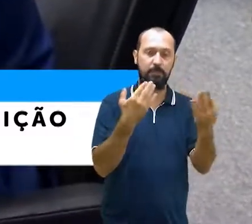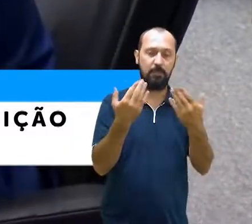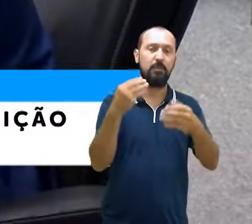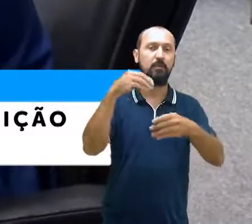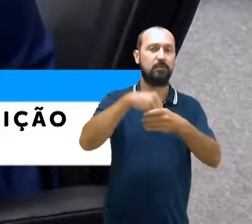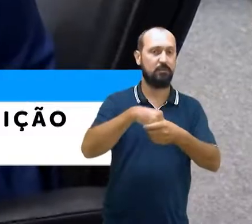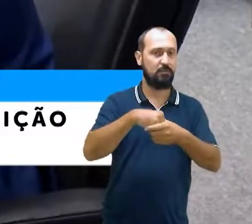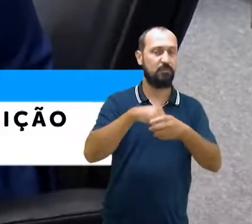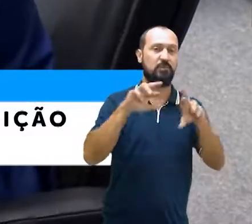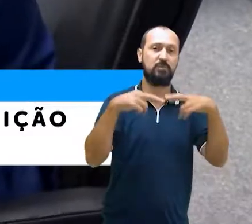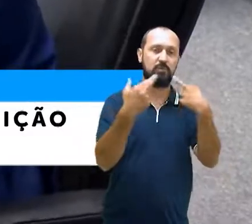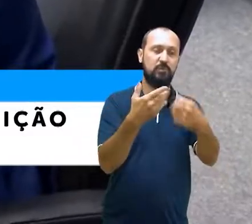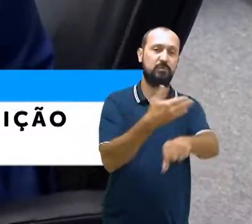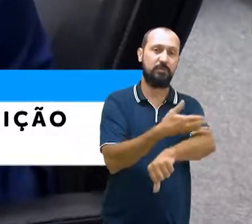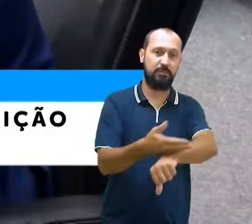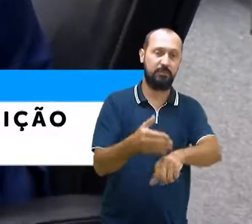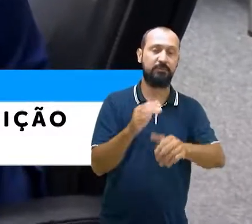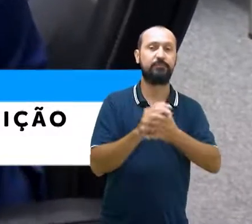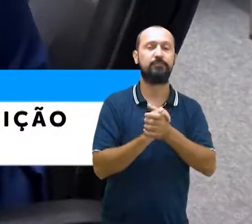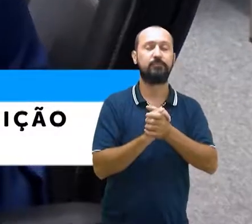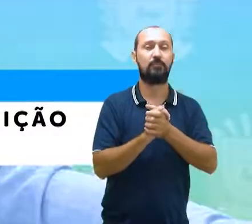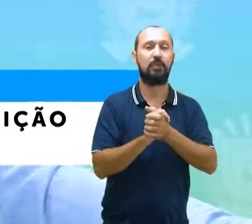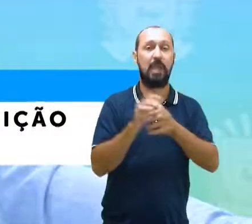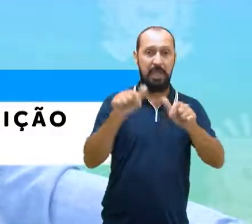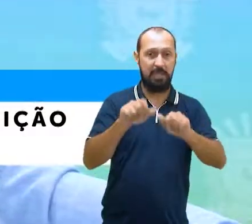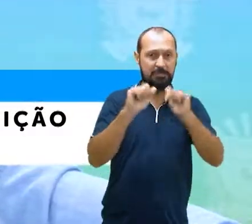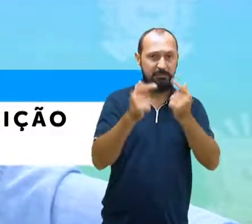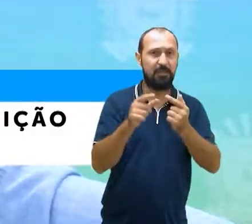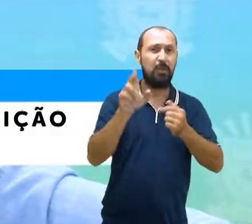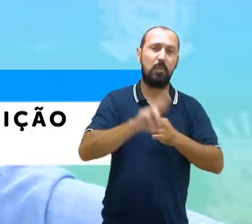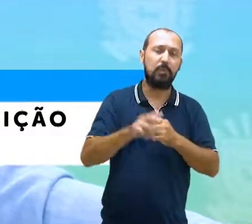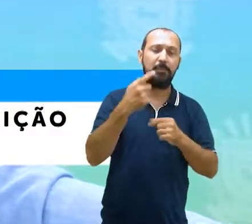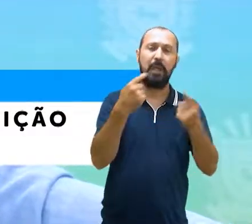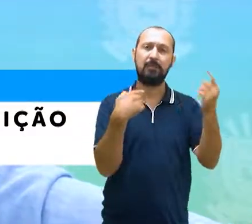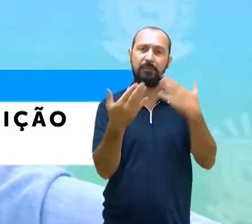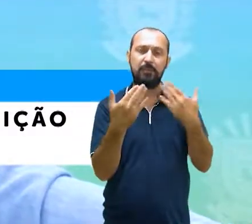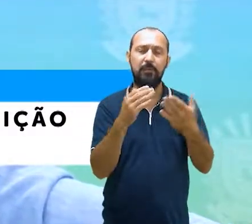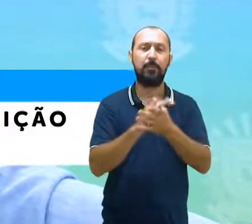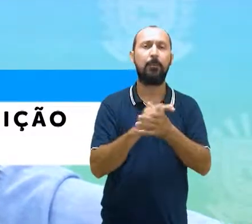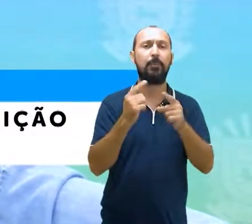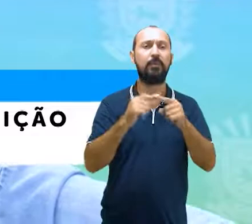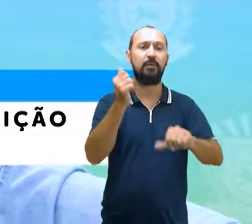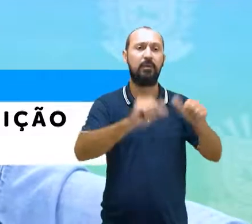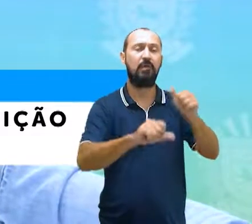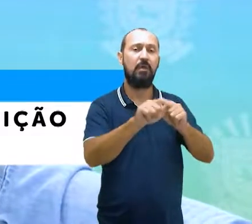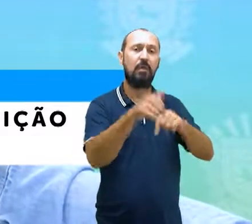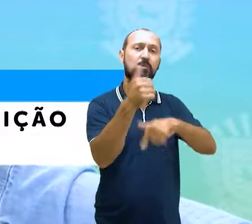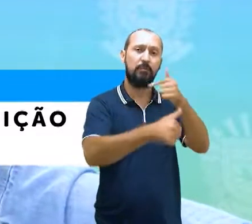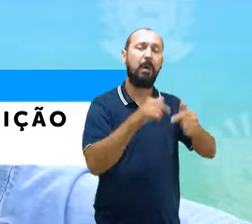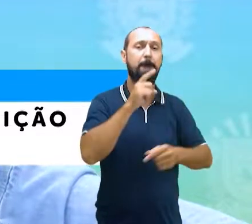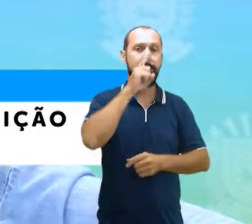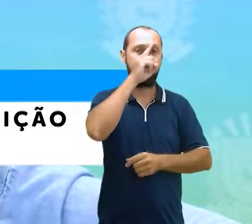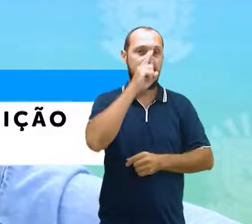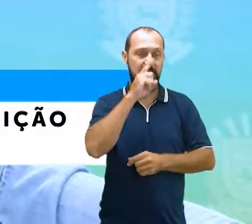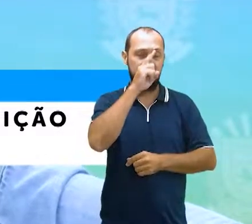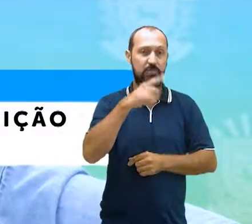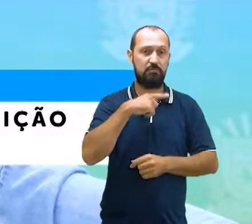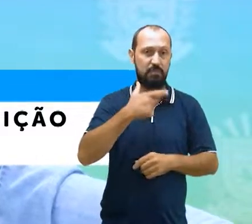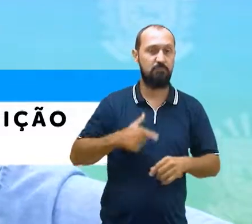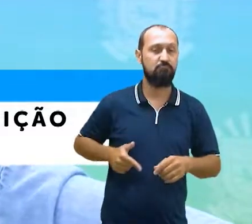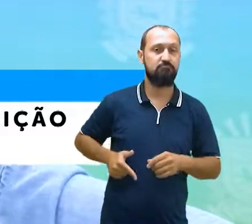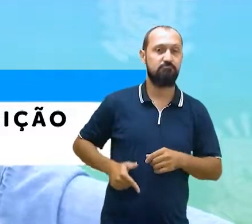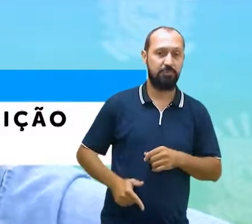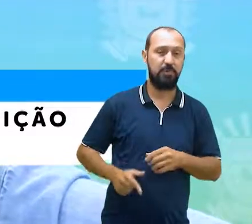amplamente debatida durante as sessões ordinárias. O parlamento serve para isso, para debater. Tem gente que analisa que é uma